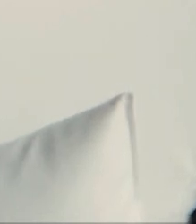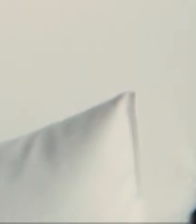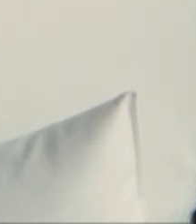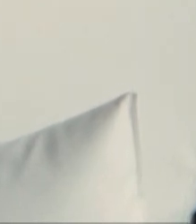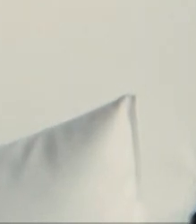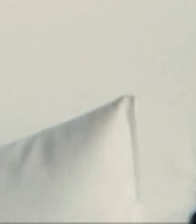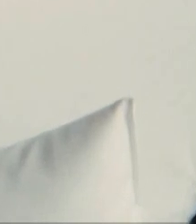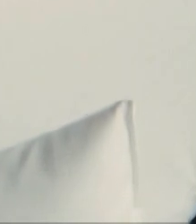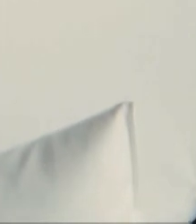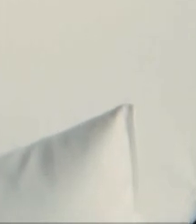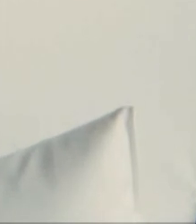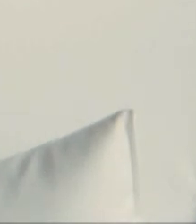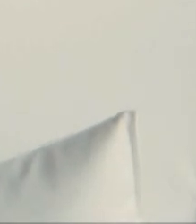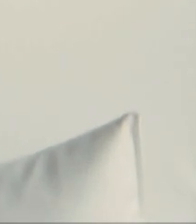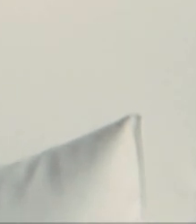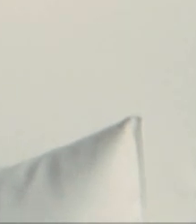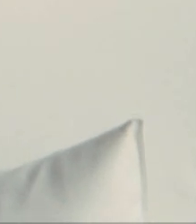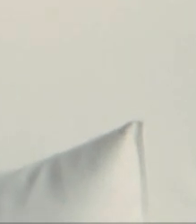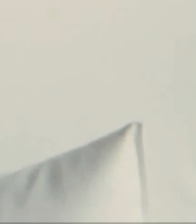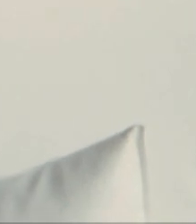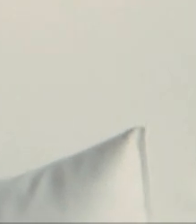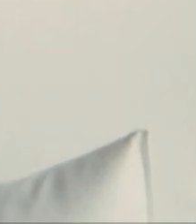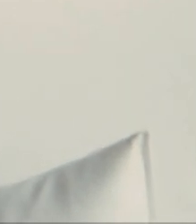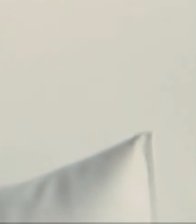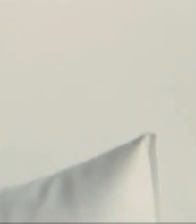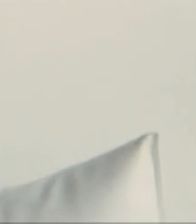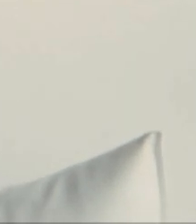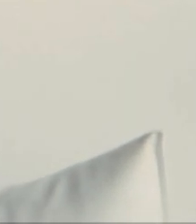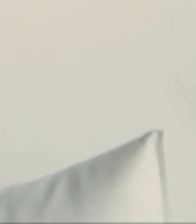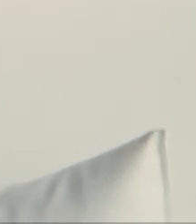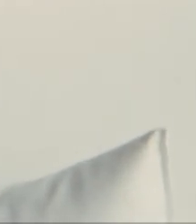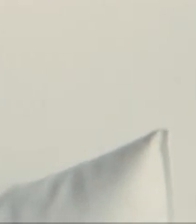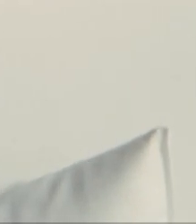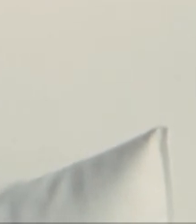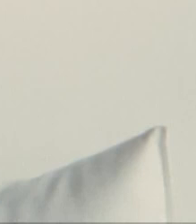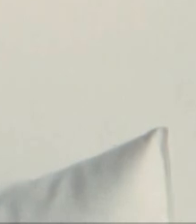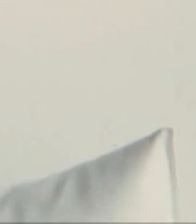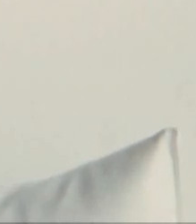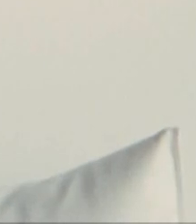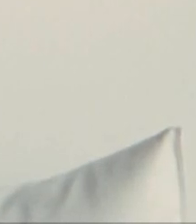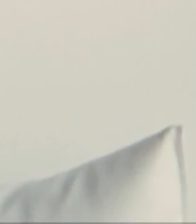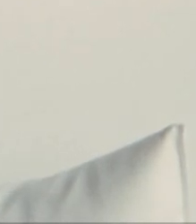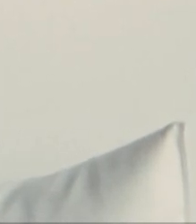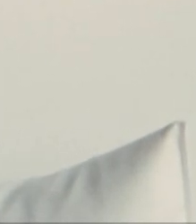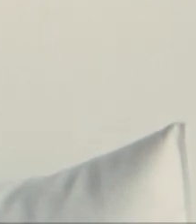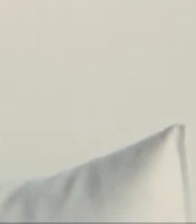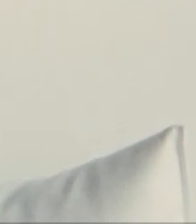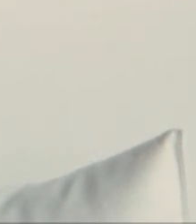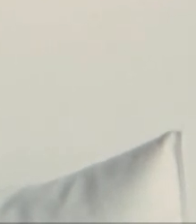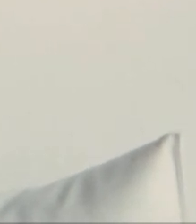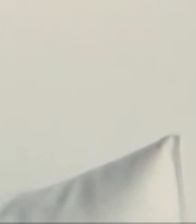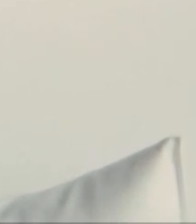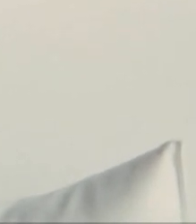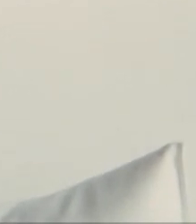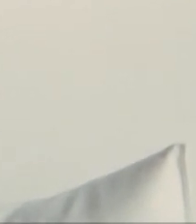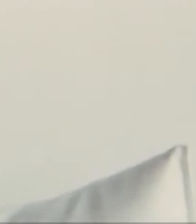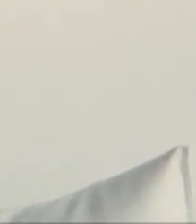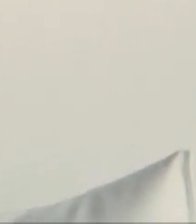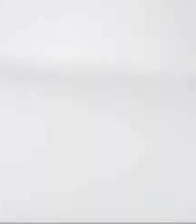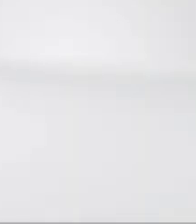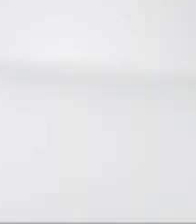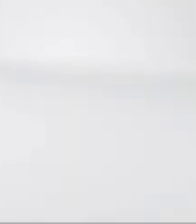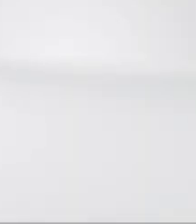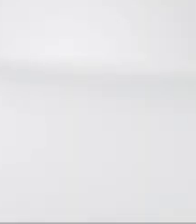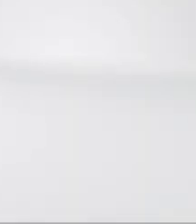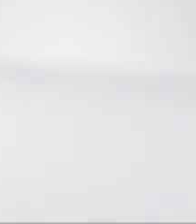uma sociedade, uma cidade, um negócio, um setor. E esse é o grande propósito do Grupo ND. Existir para poder transformar para o bem e para o